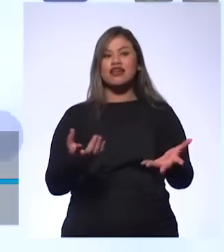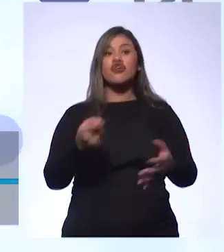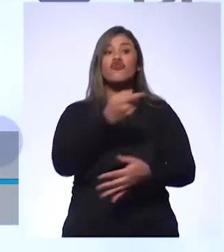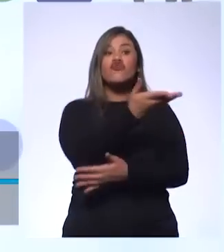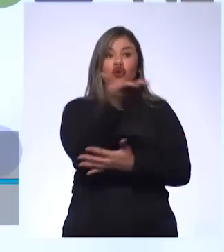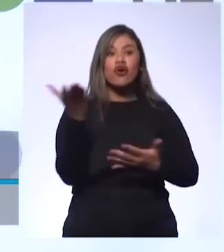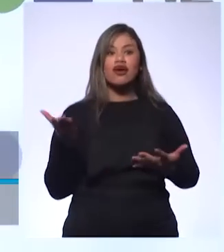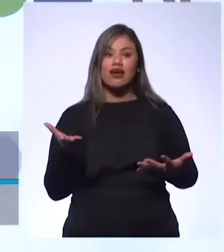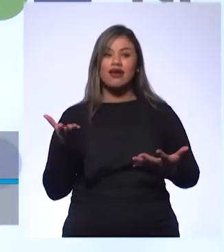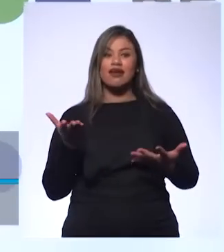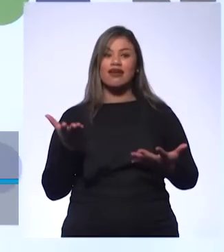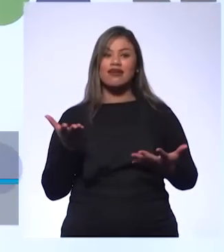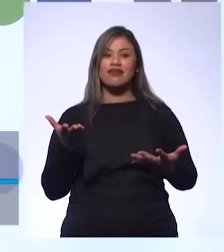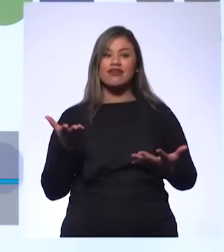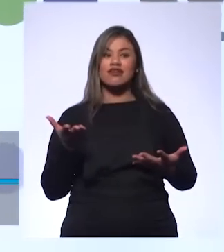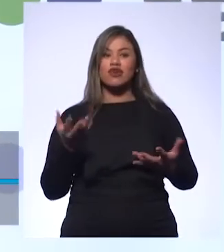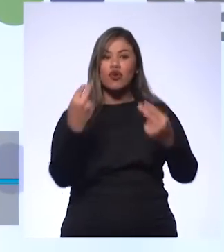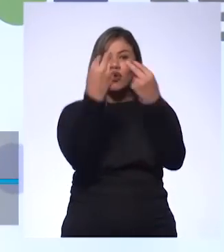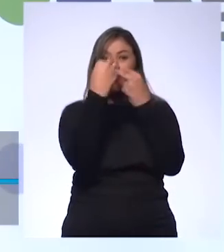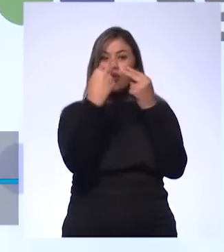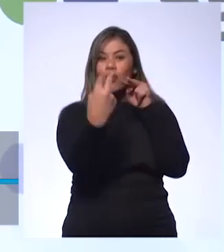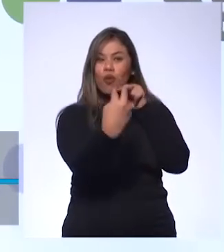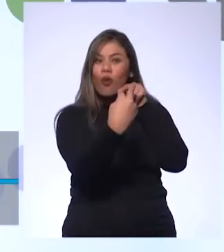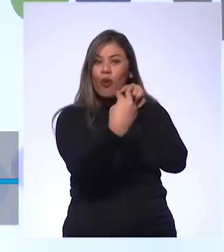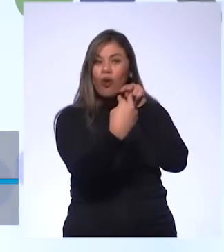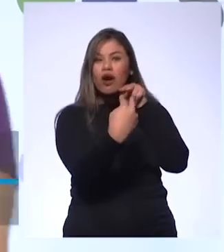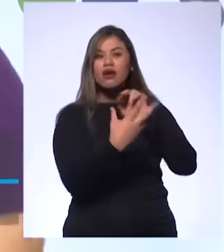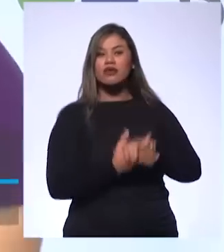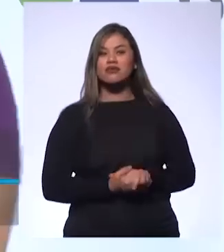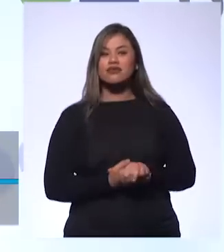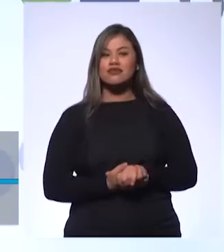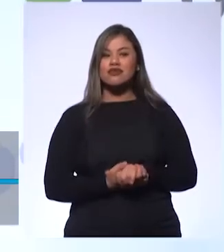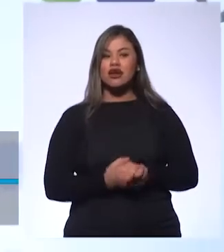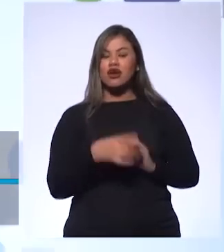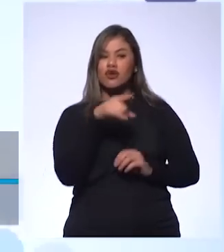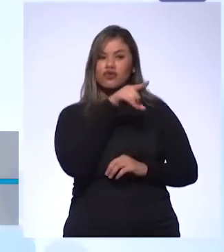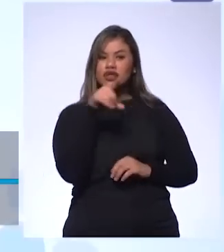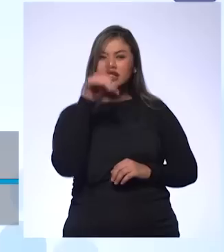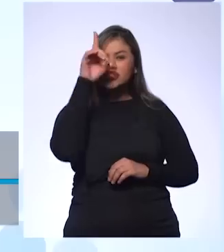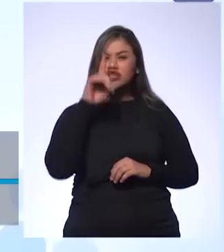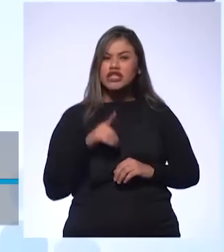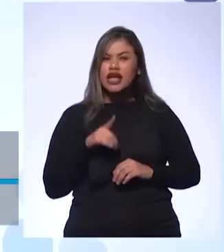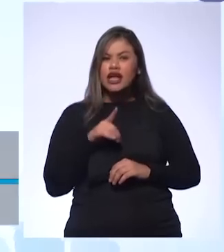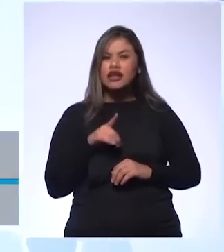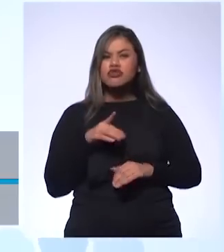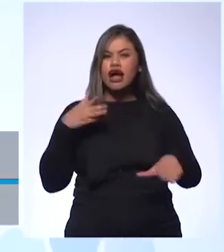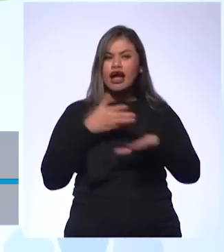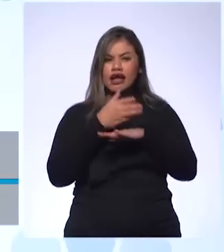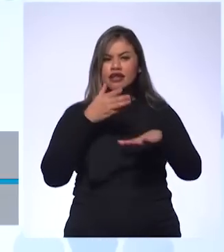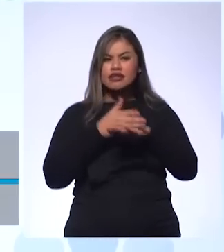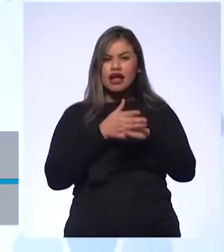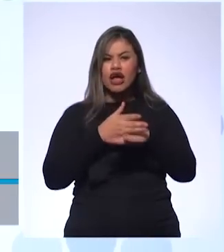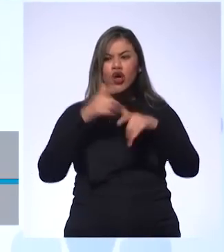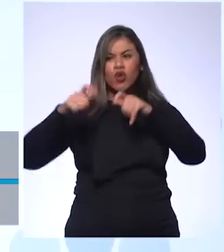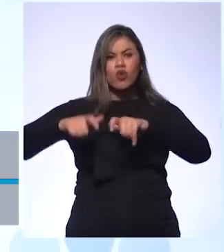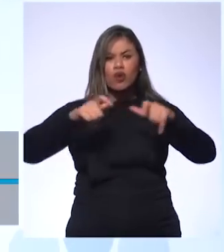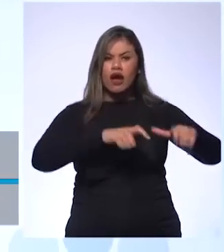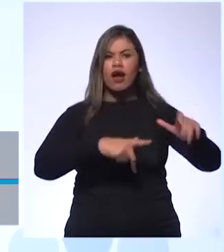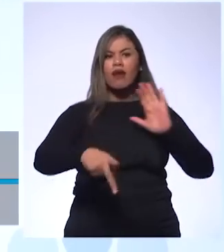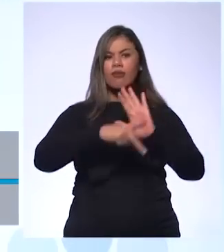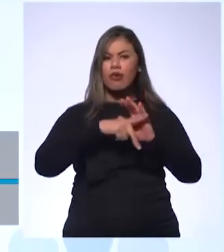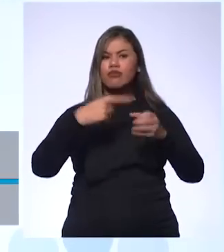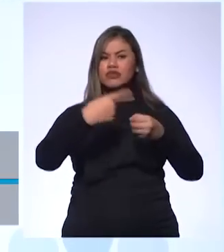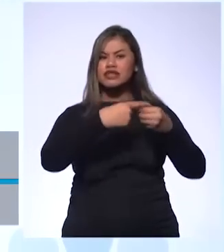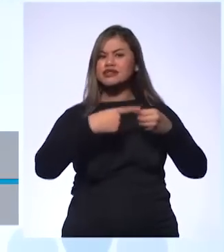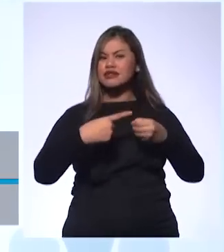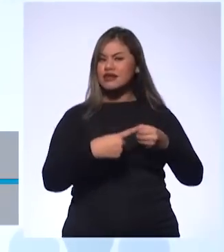e lindona, que está me olhando agora, você tem direito à cidade? Você frequenta os espaços da sua cidade? Eu sei que tem